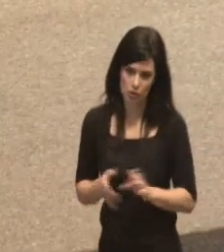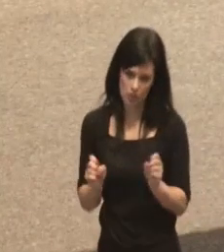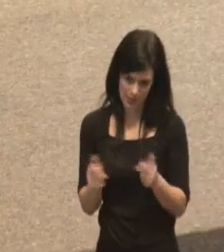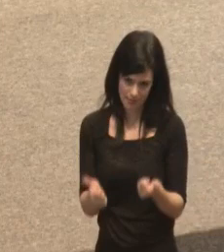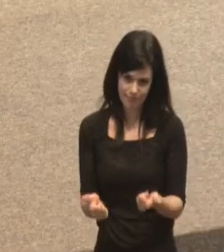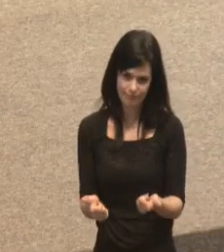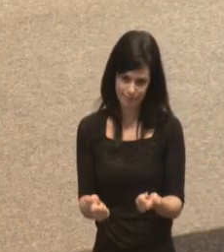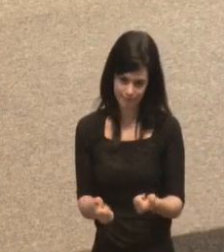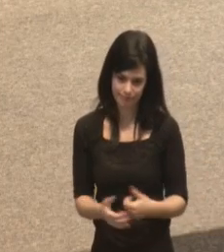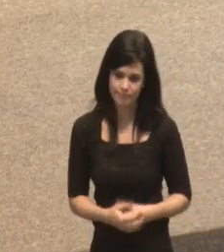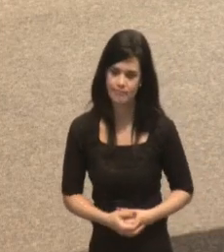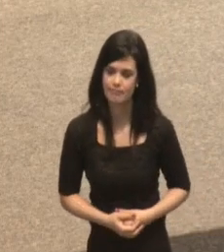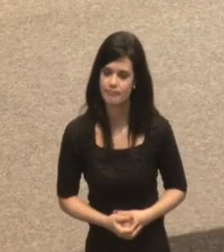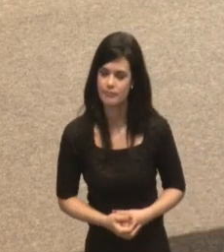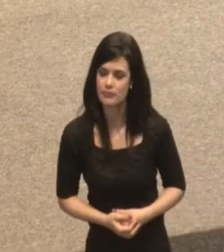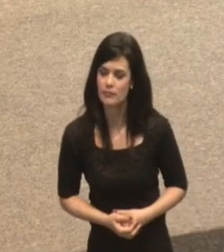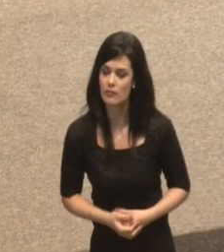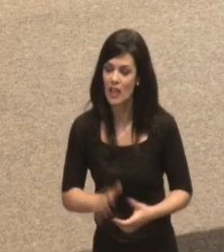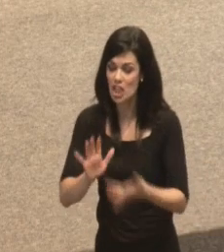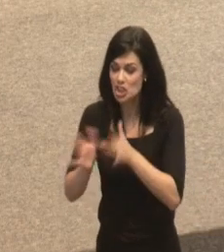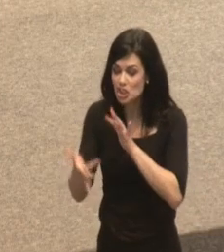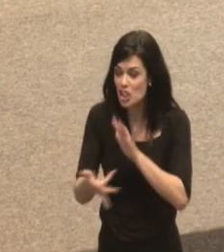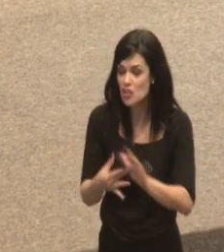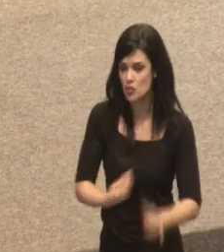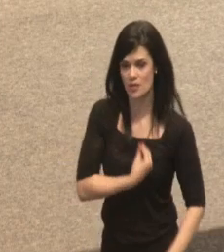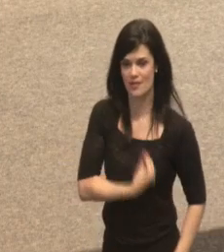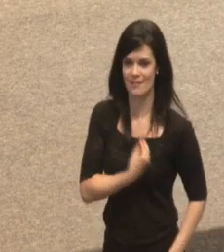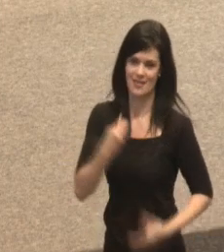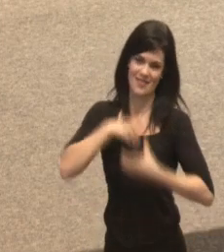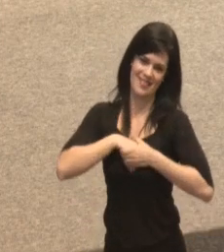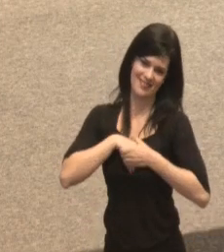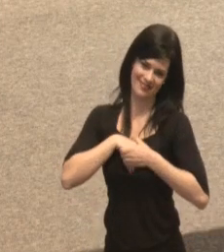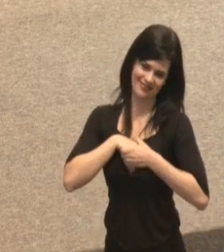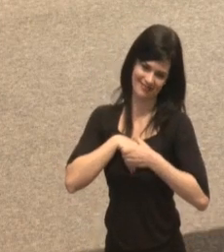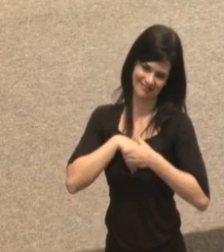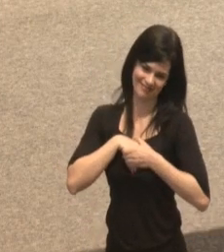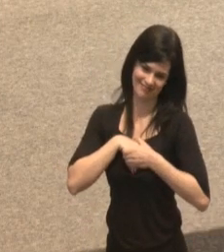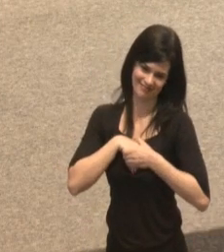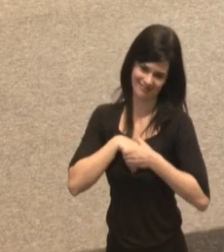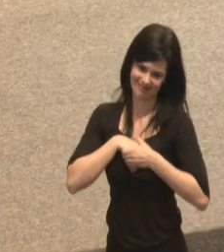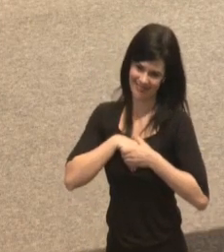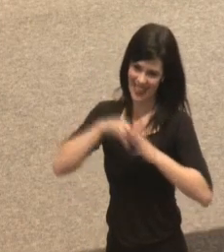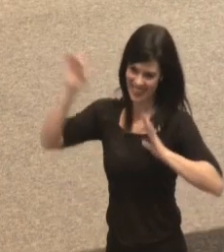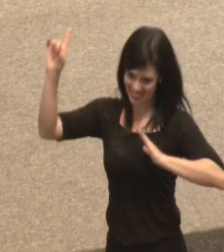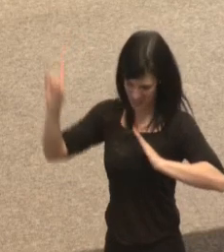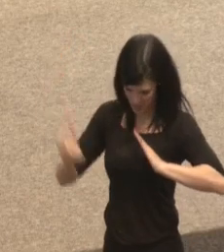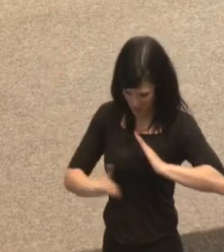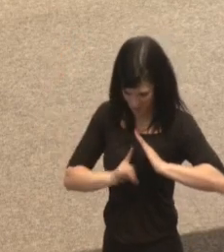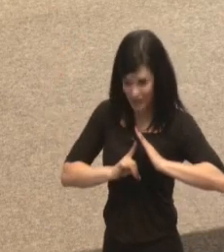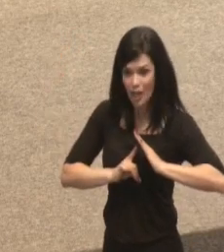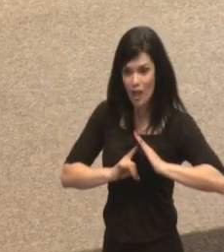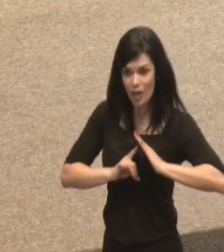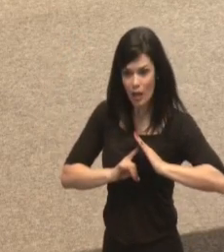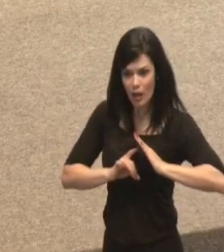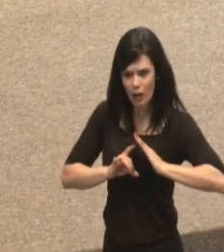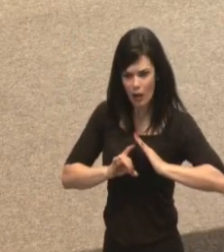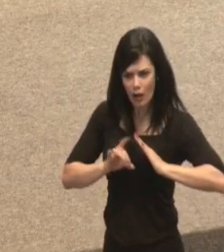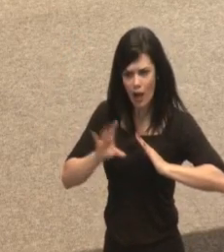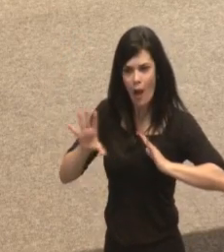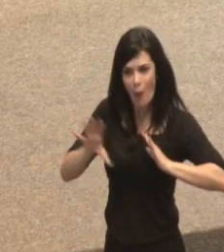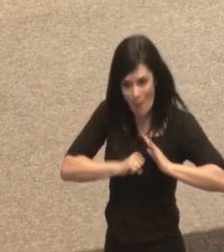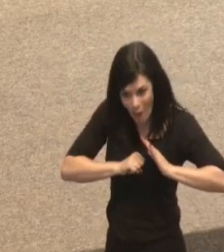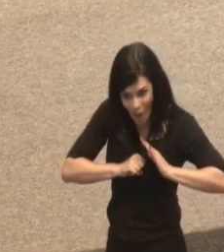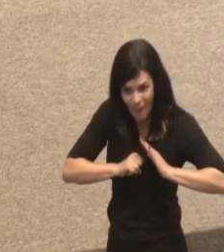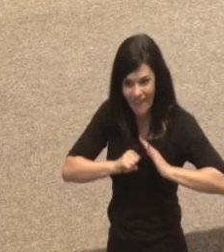eu, mas é Cristo que vive em mim, porque Ele habita em mim, e o amor dEle habita em mim, a compaixão dEle, a graça